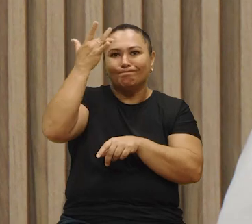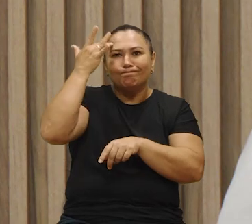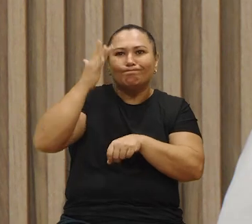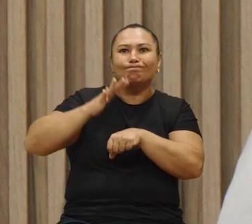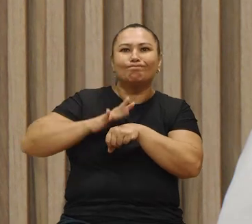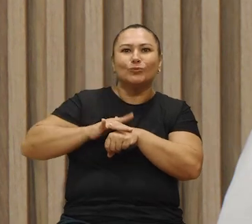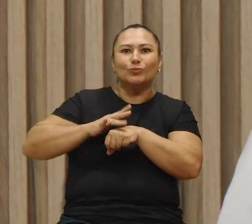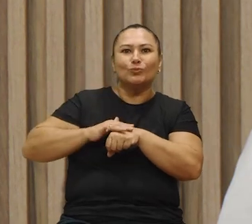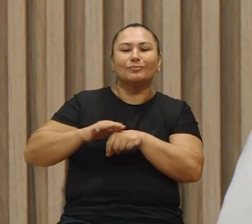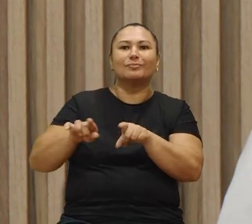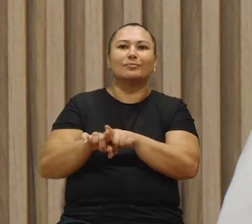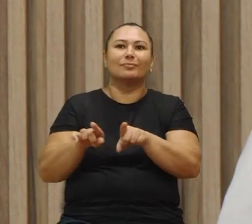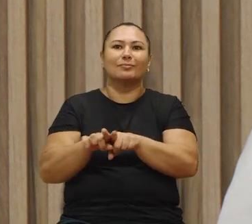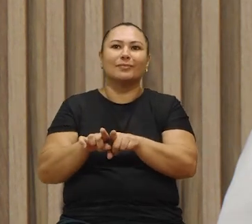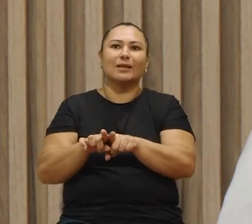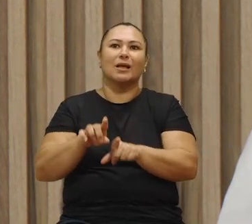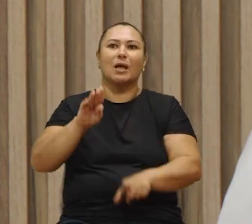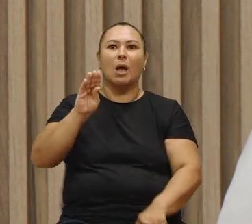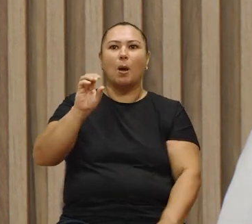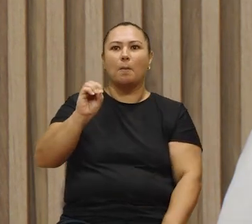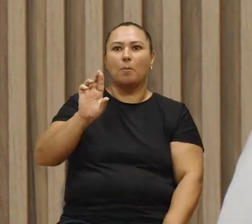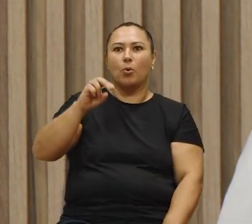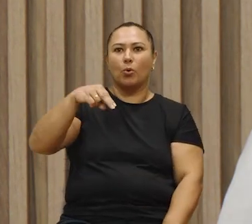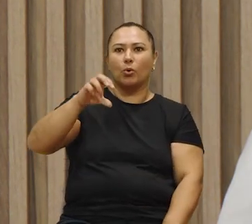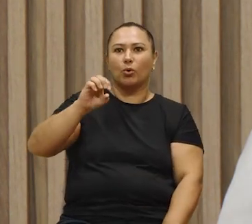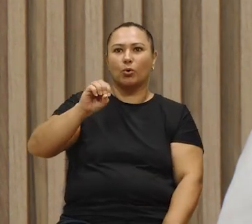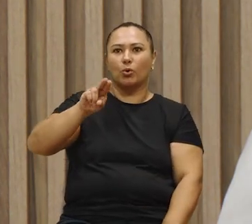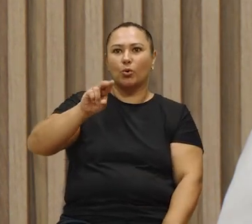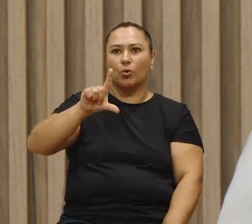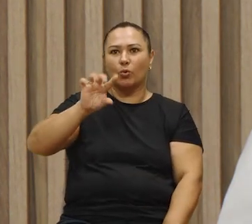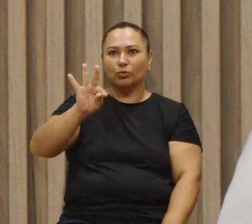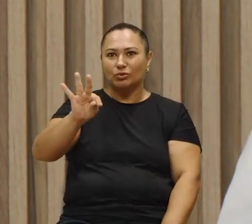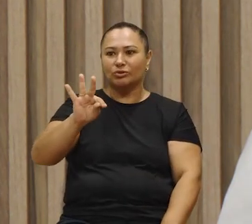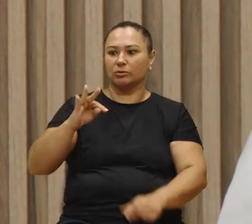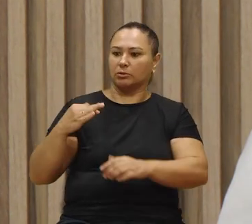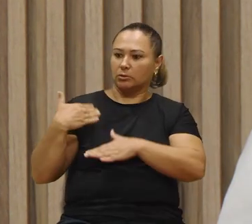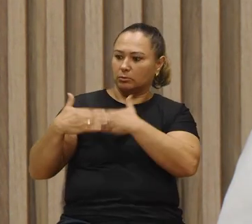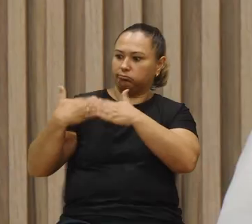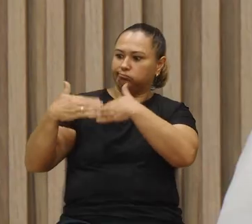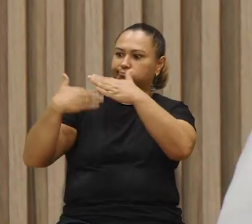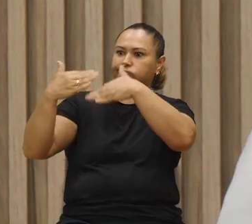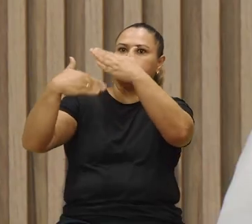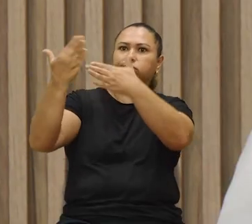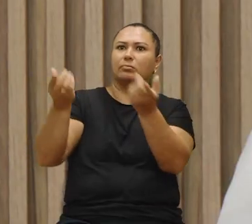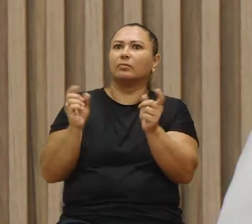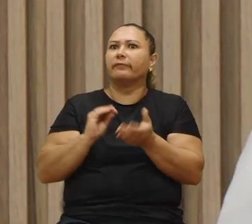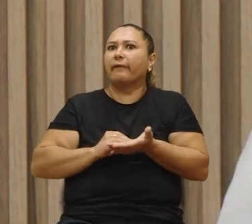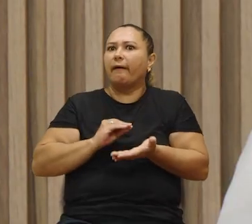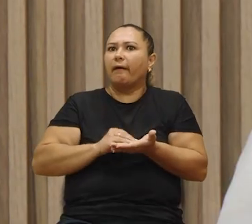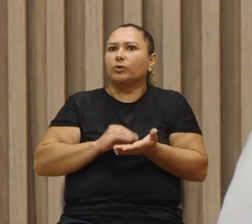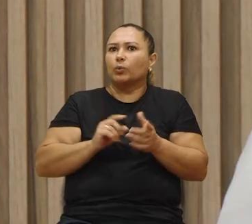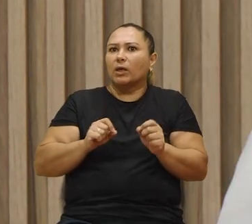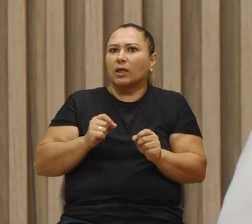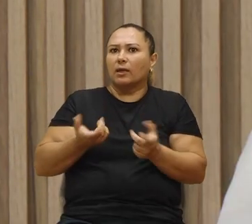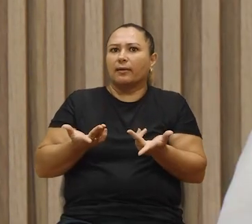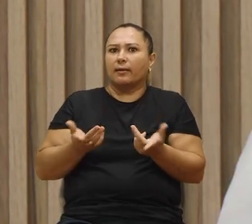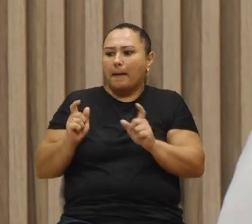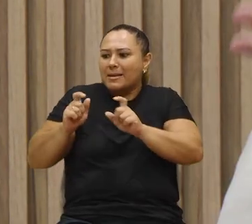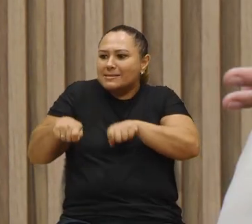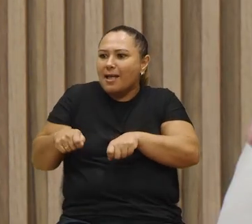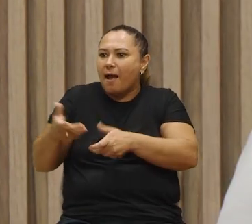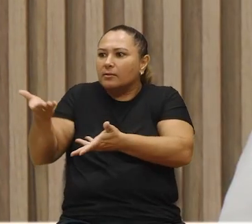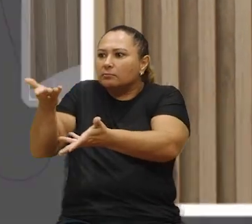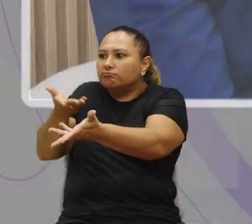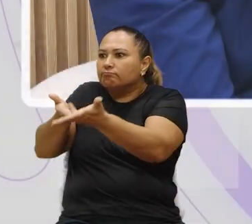questão desse adoecimento, né? O burnout é uma doença que tem crescido, né? Que é em função disso, dessa incapacidade de